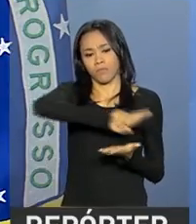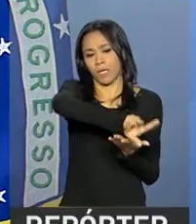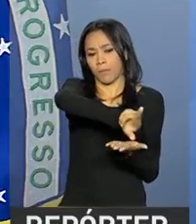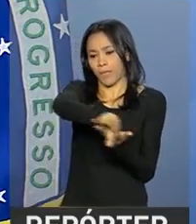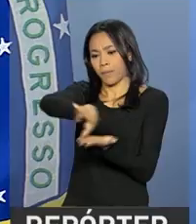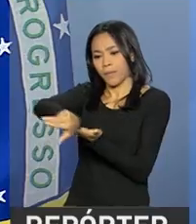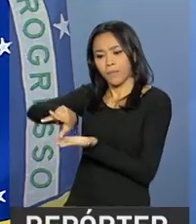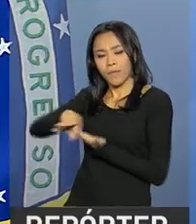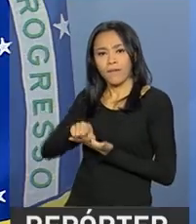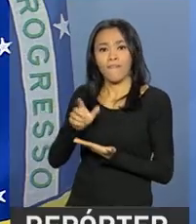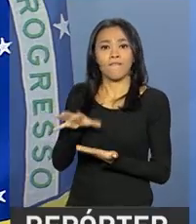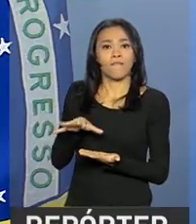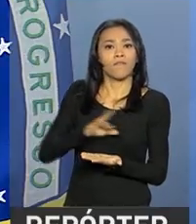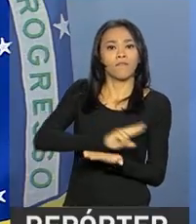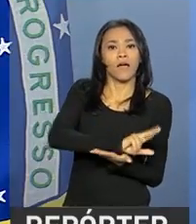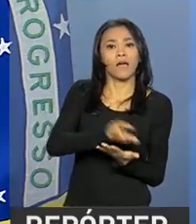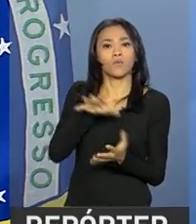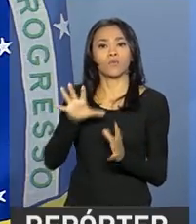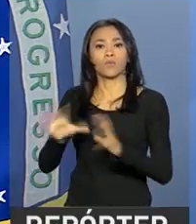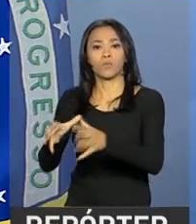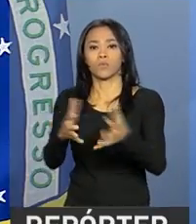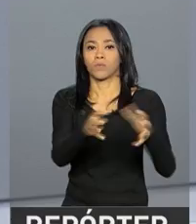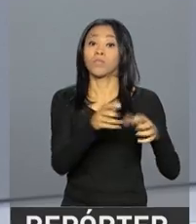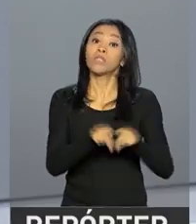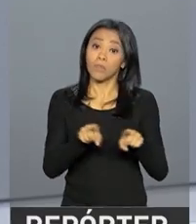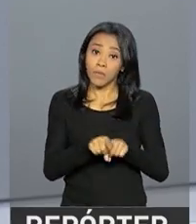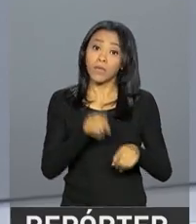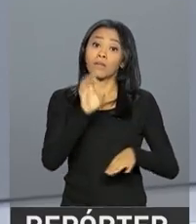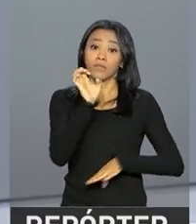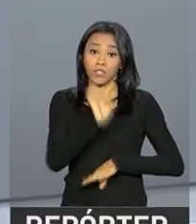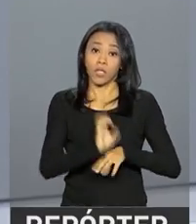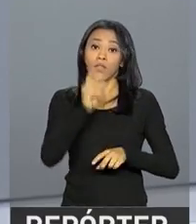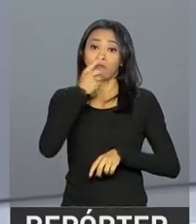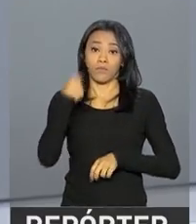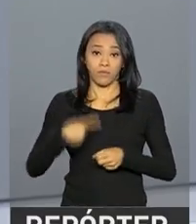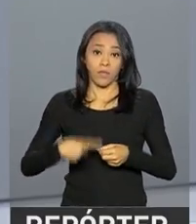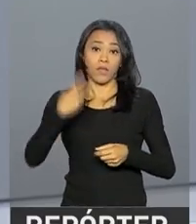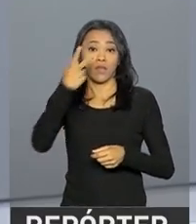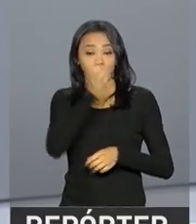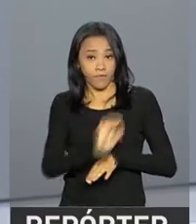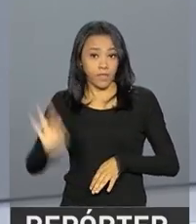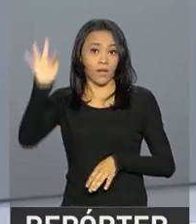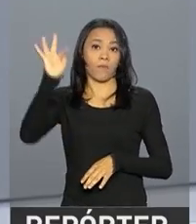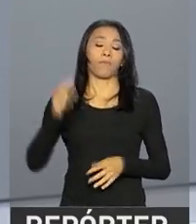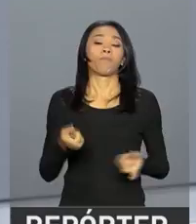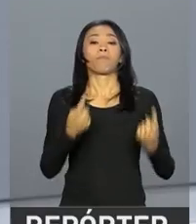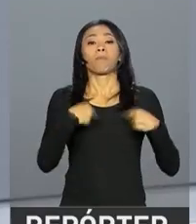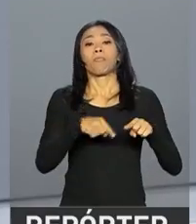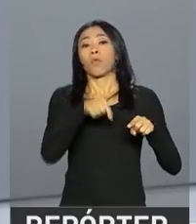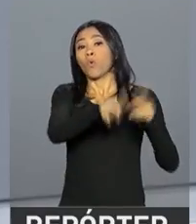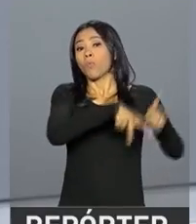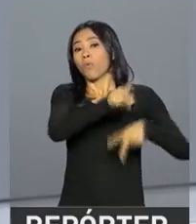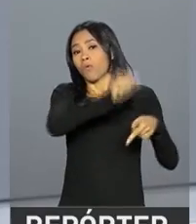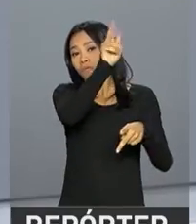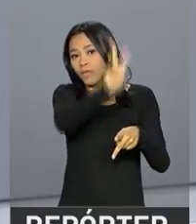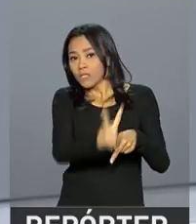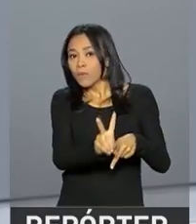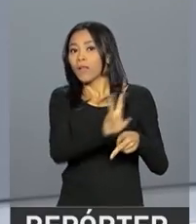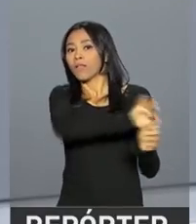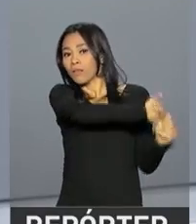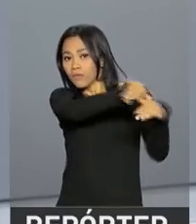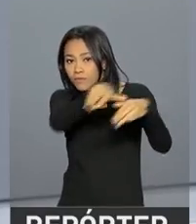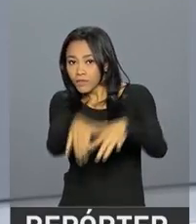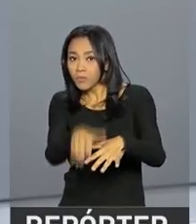pelos diversos órgãos e entes da federação os venezuelanos têm buscado no brasil a chance de recomeçar